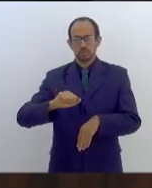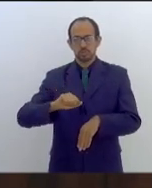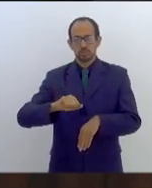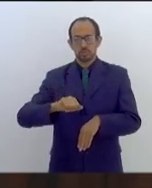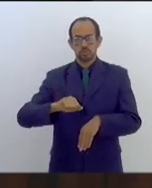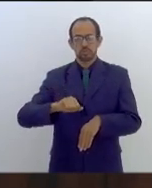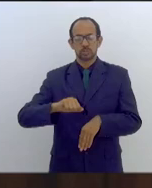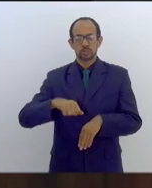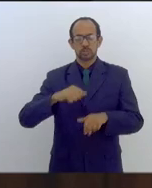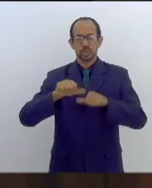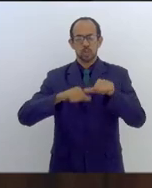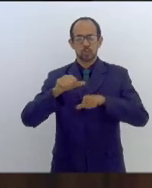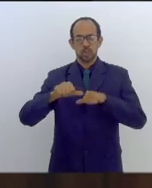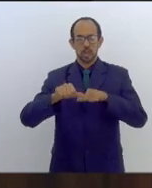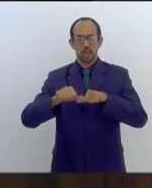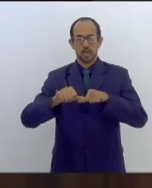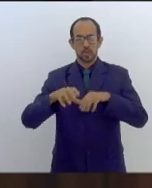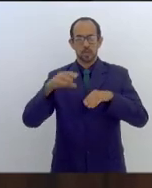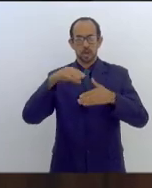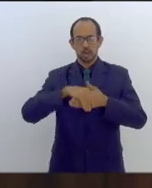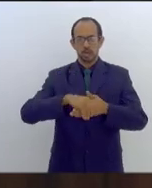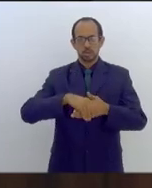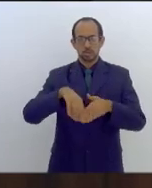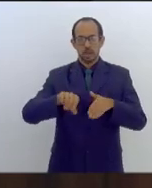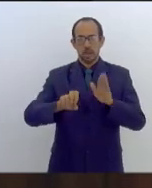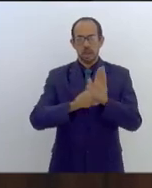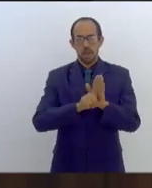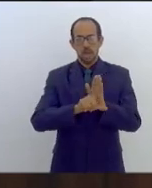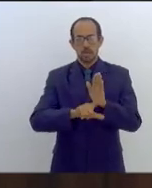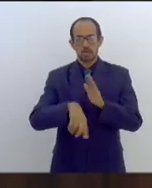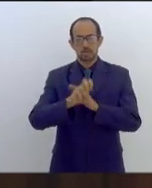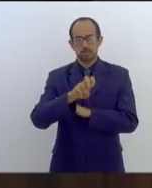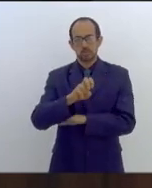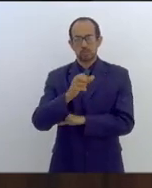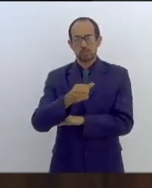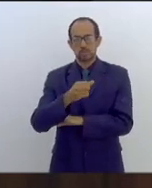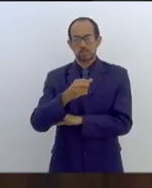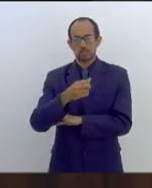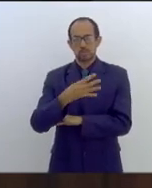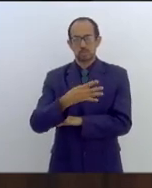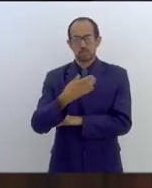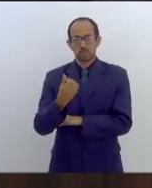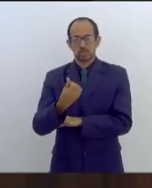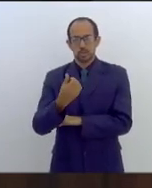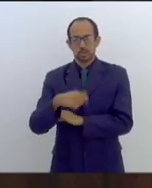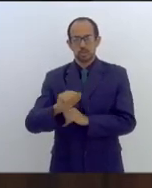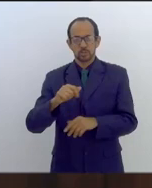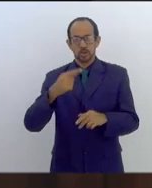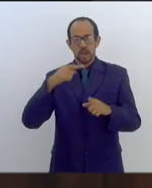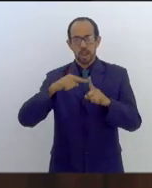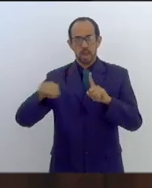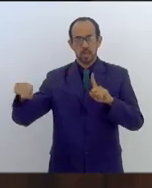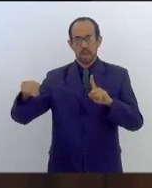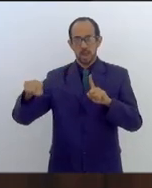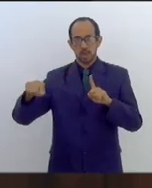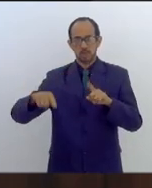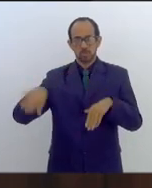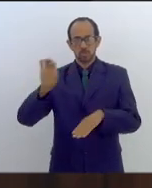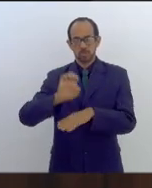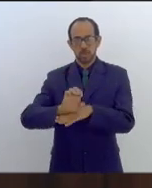que altera o anexo da lei 5.645, de 6 de janeiro de 2010, instituindo o calendário oficial de eventos do